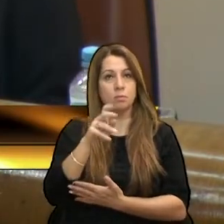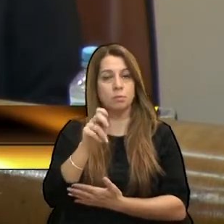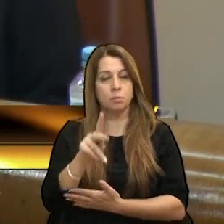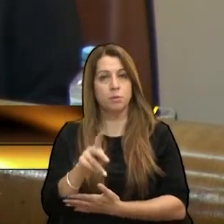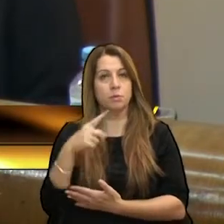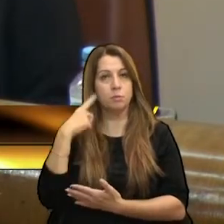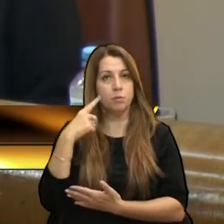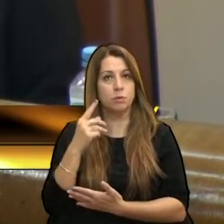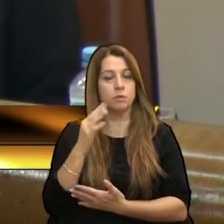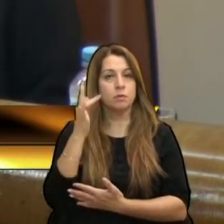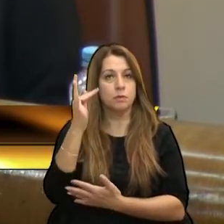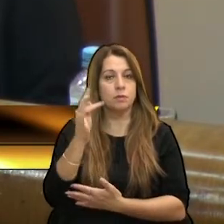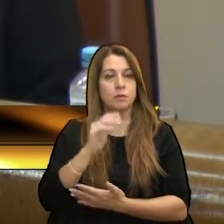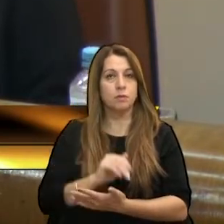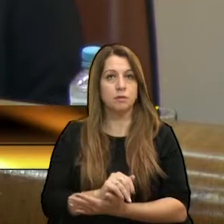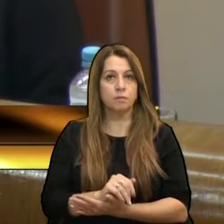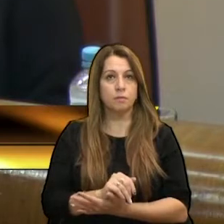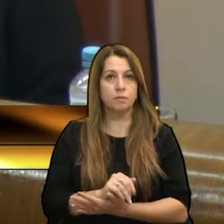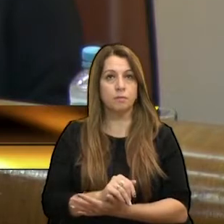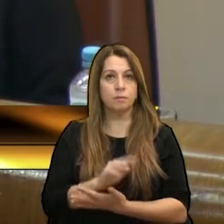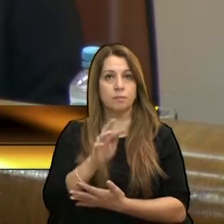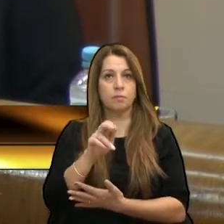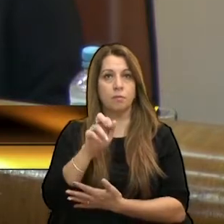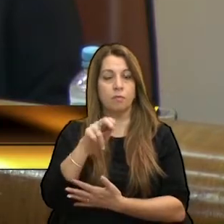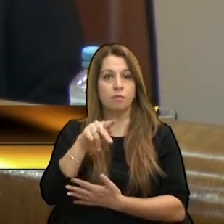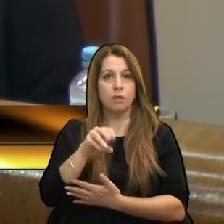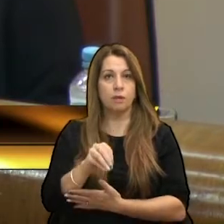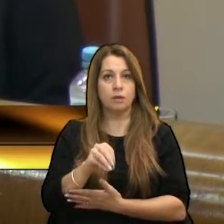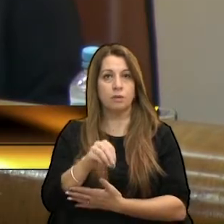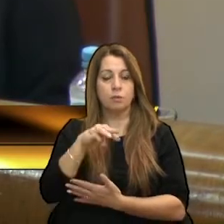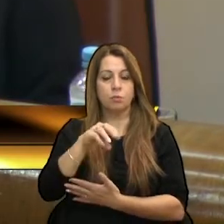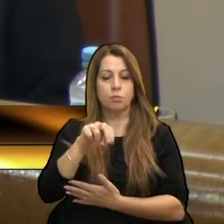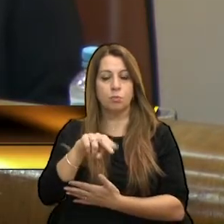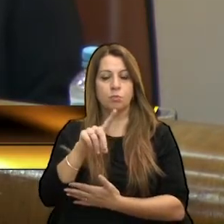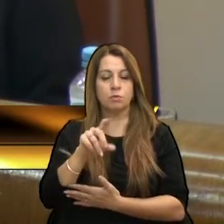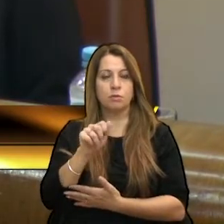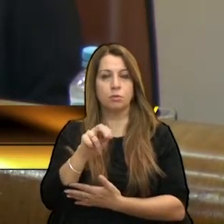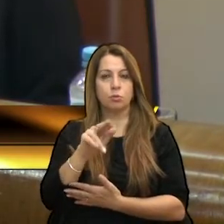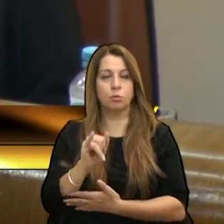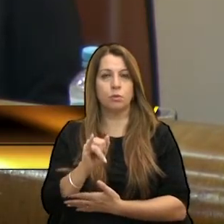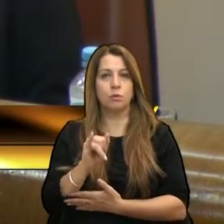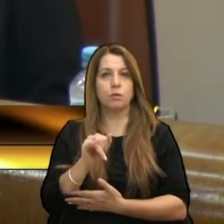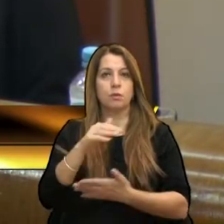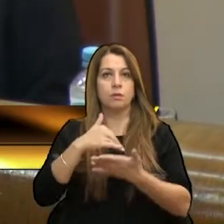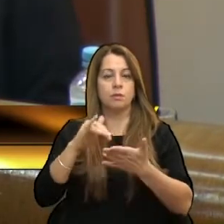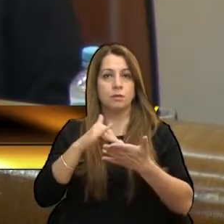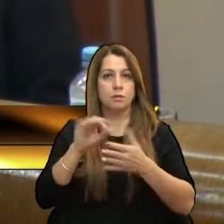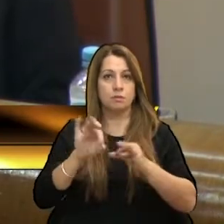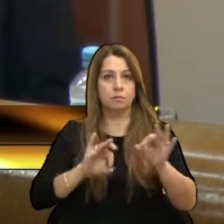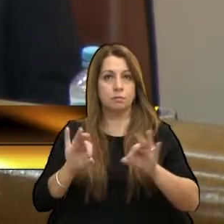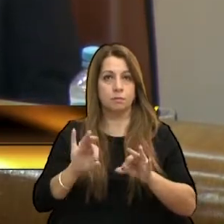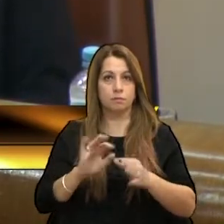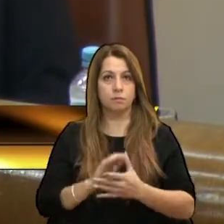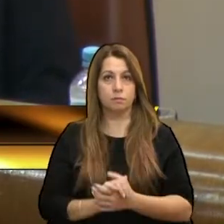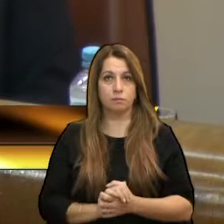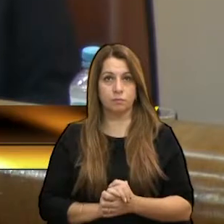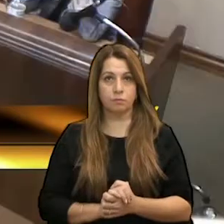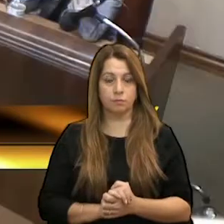Vargas, deputado federal. E Fernando Antônio Mondadori, secretário municipal do Planejamento.